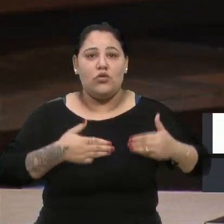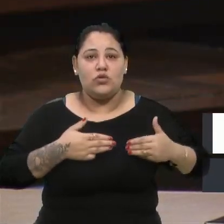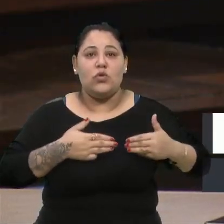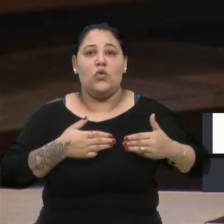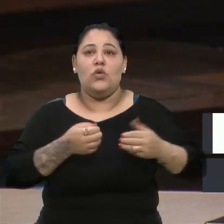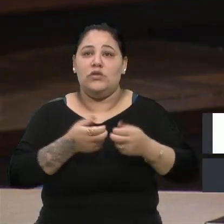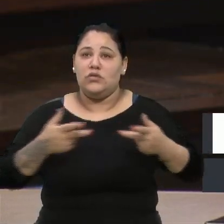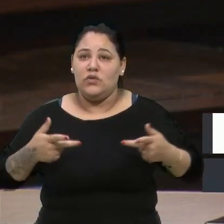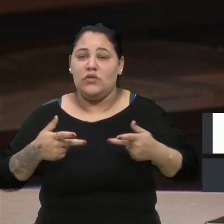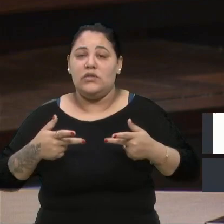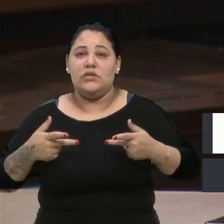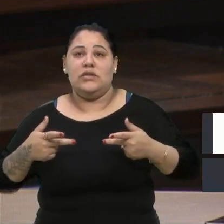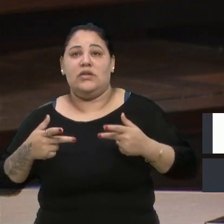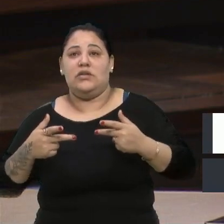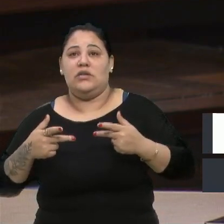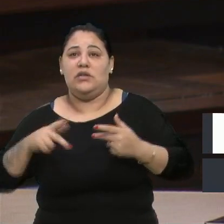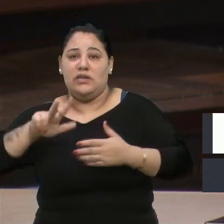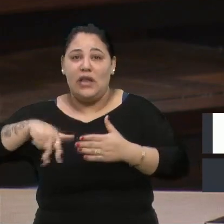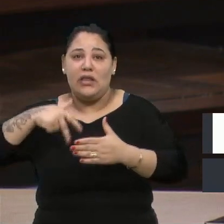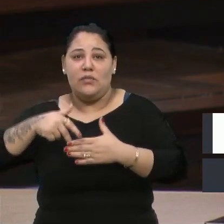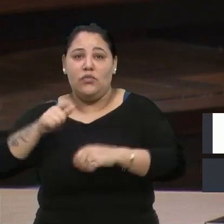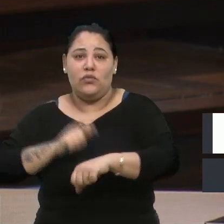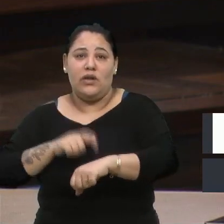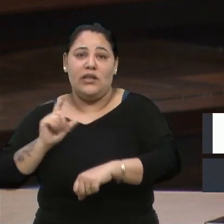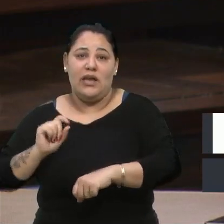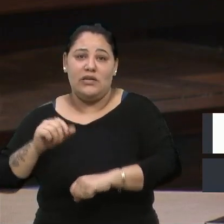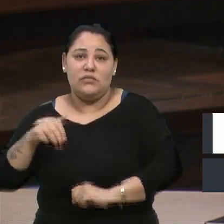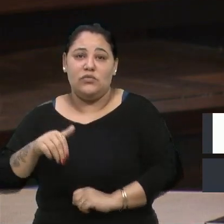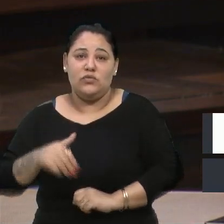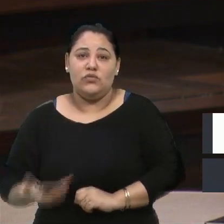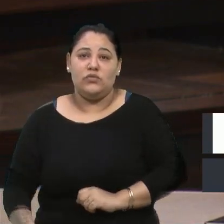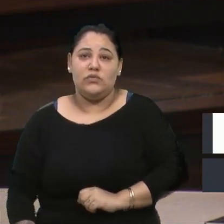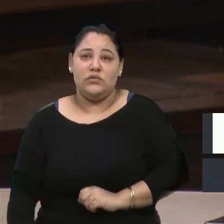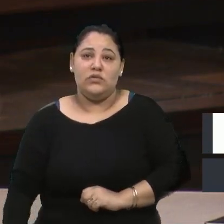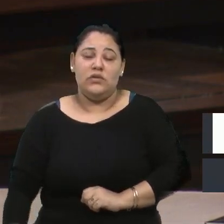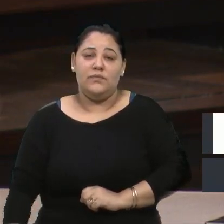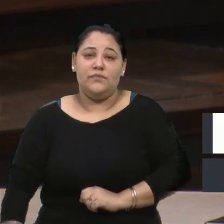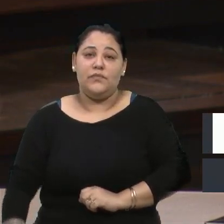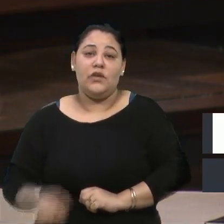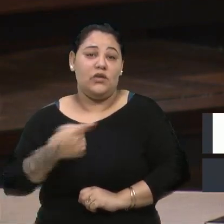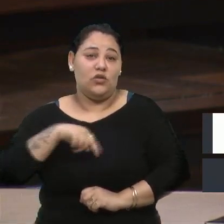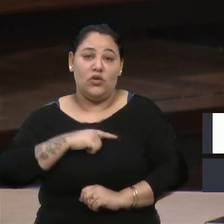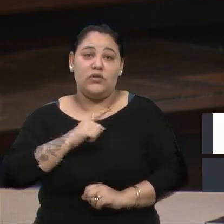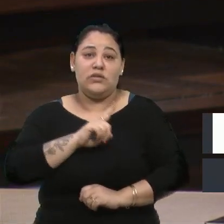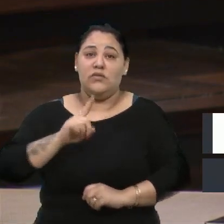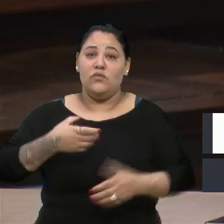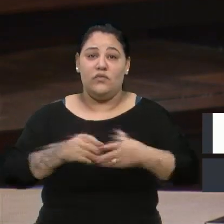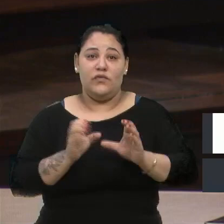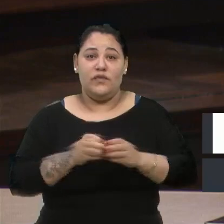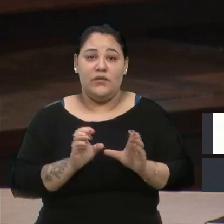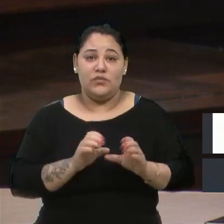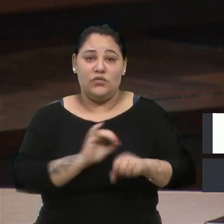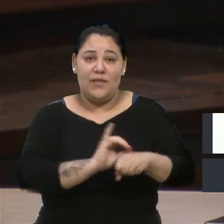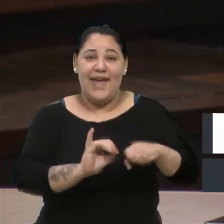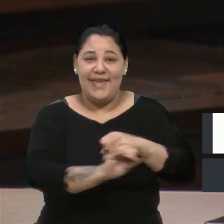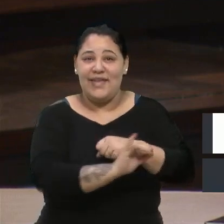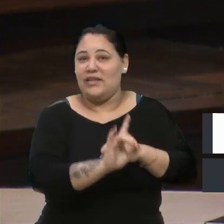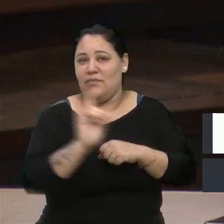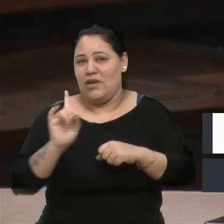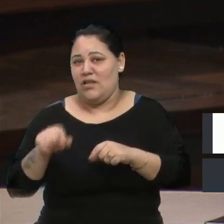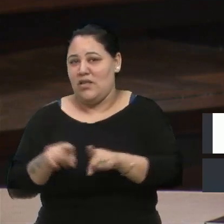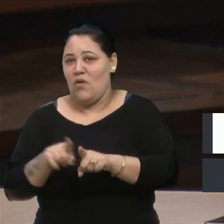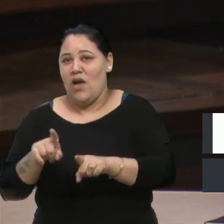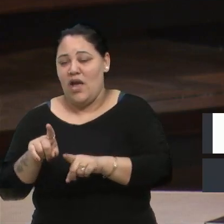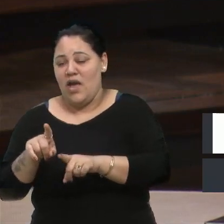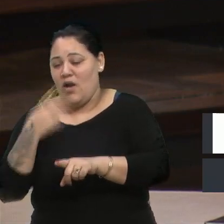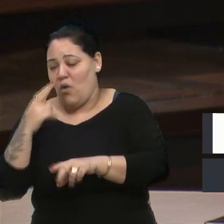grande expediente, e nós não vivemos realmente numa ilha nem numa colônia. O que nos preocupa são as formas e as